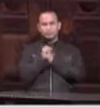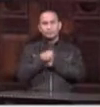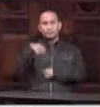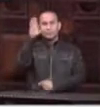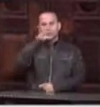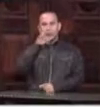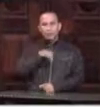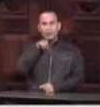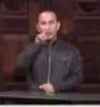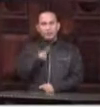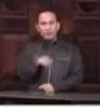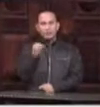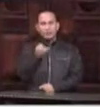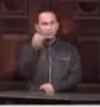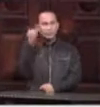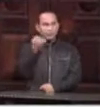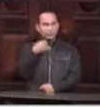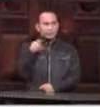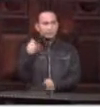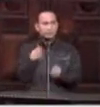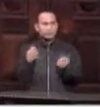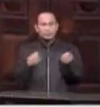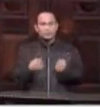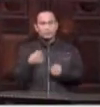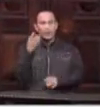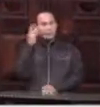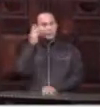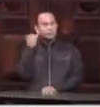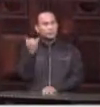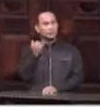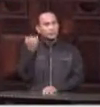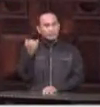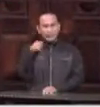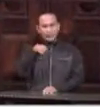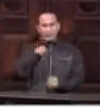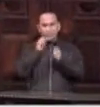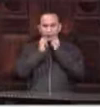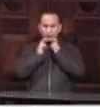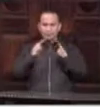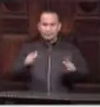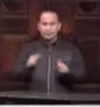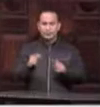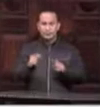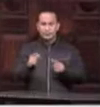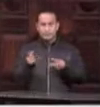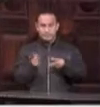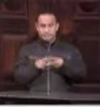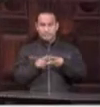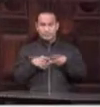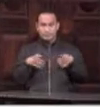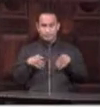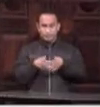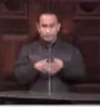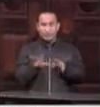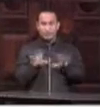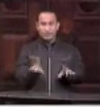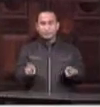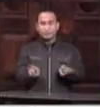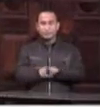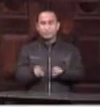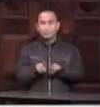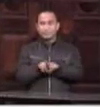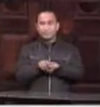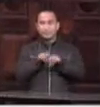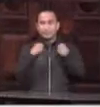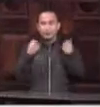é um debate fundamental, que a gente considera importante que essa casa, primeiro através das suas comissões, mas também aqui no